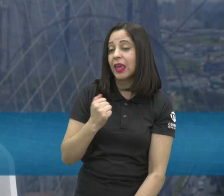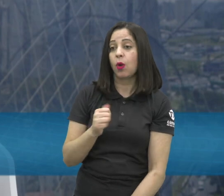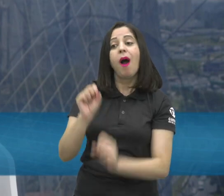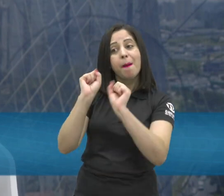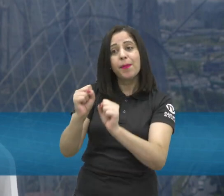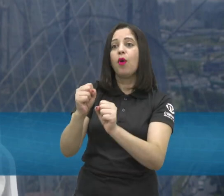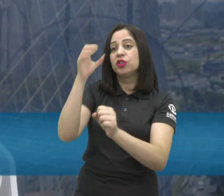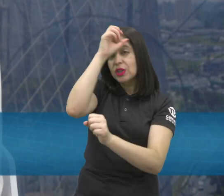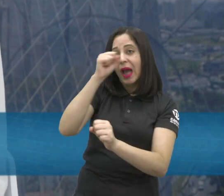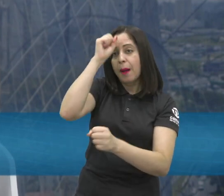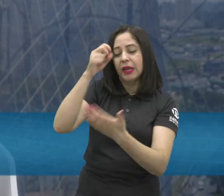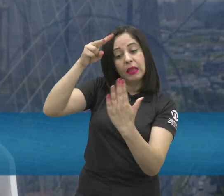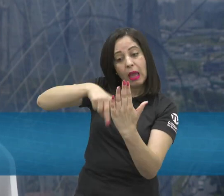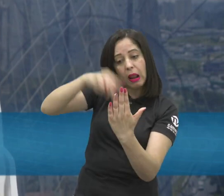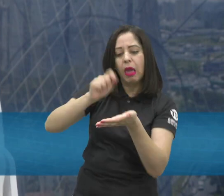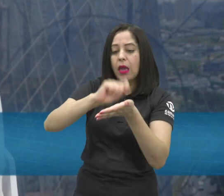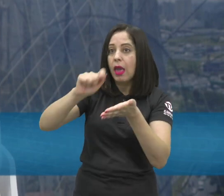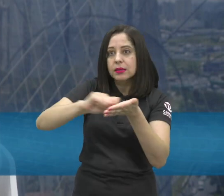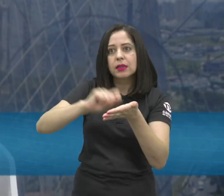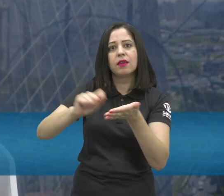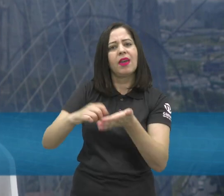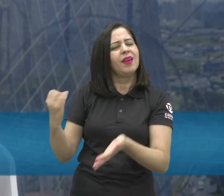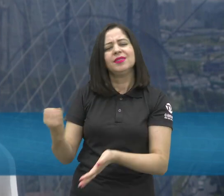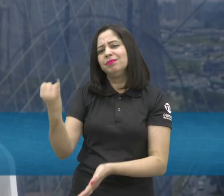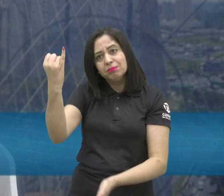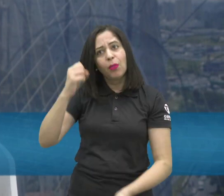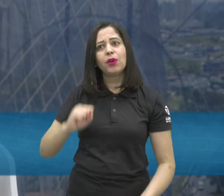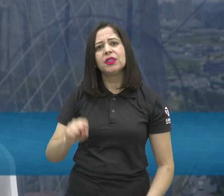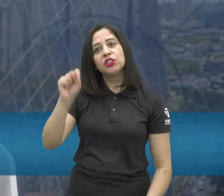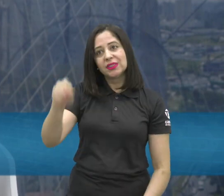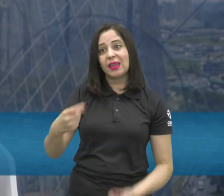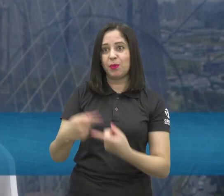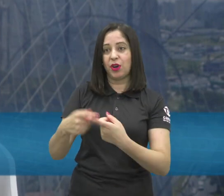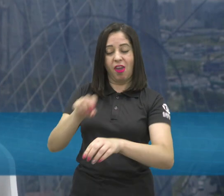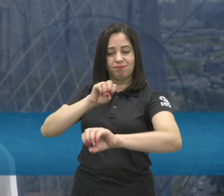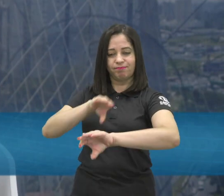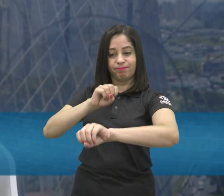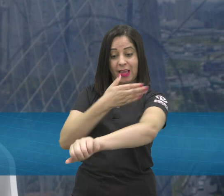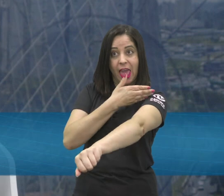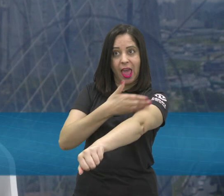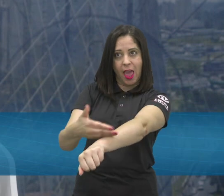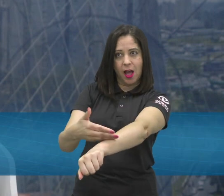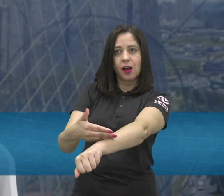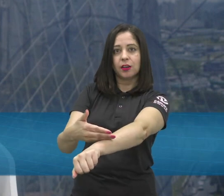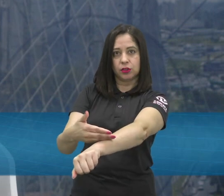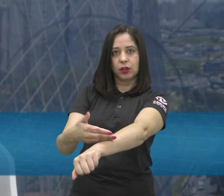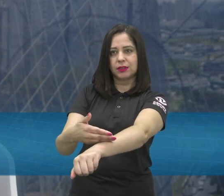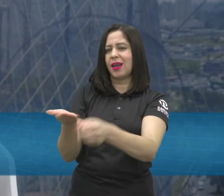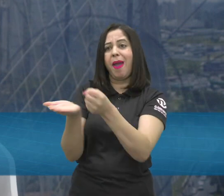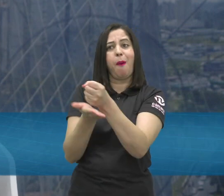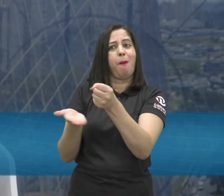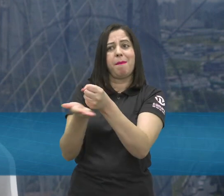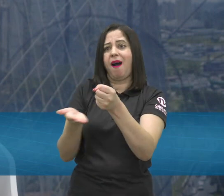aprender a ler, você pode aprender a escrever. Eu acho que é fundamental, né? Através da educação a gente vai ter... É um princípio